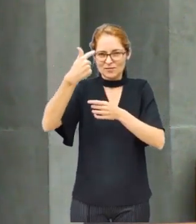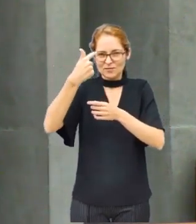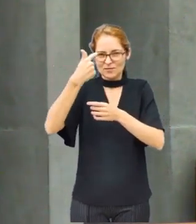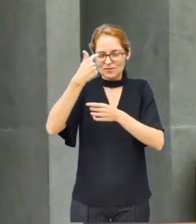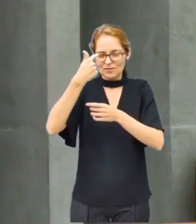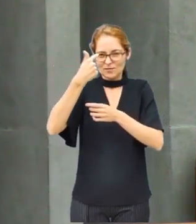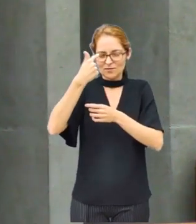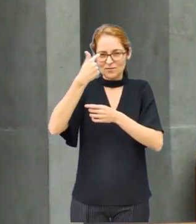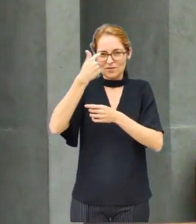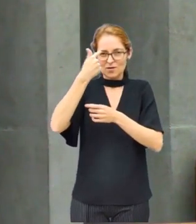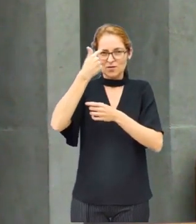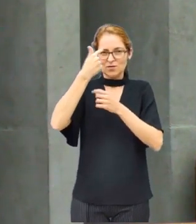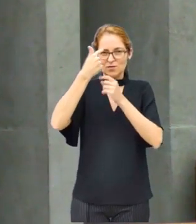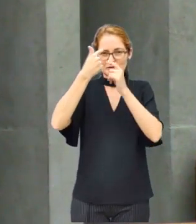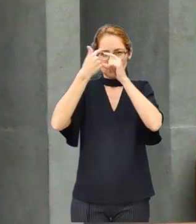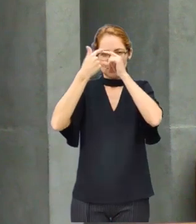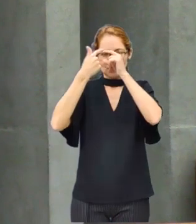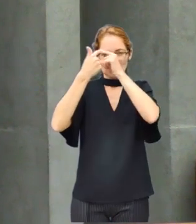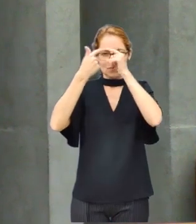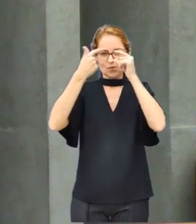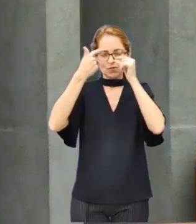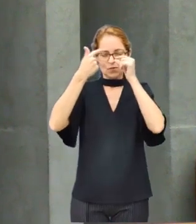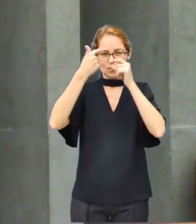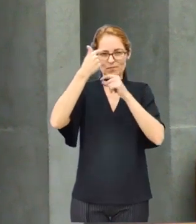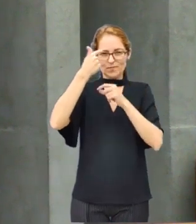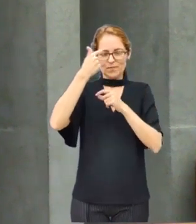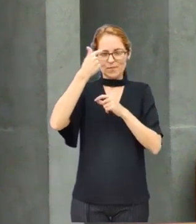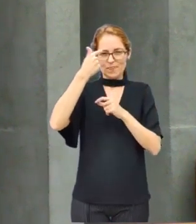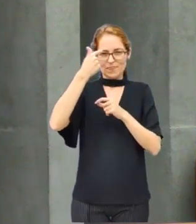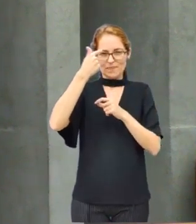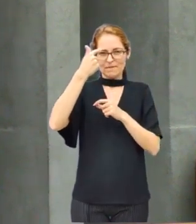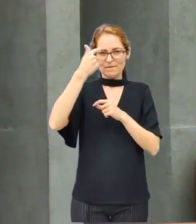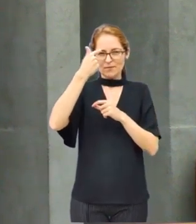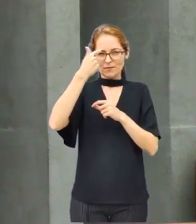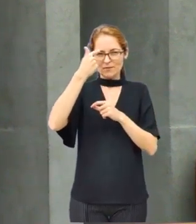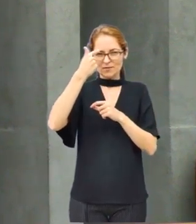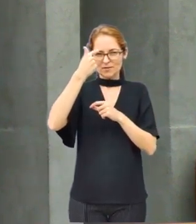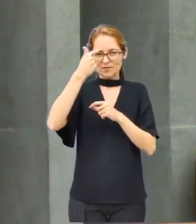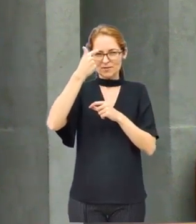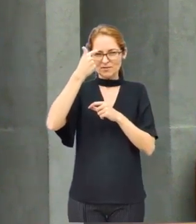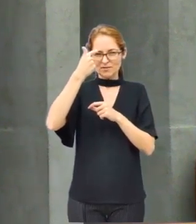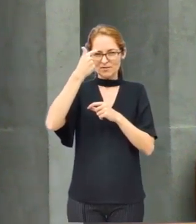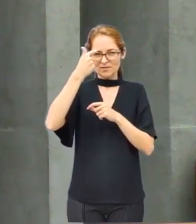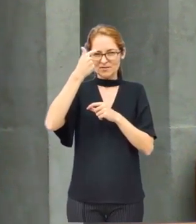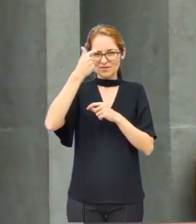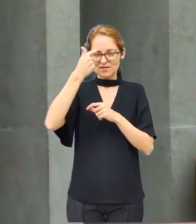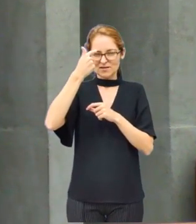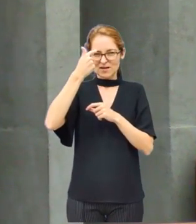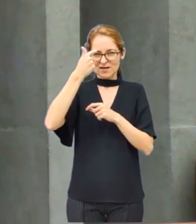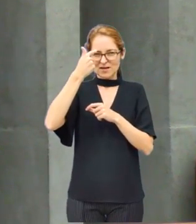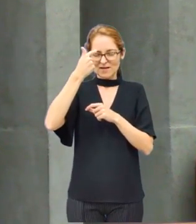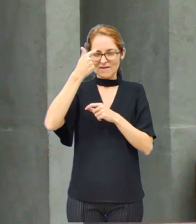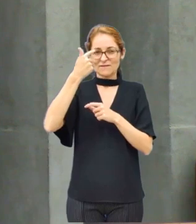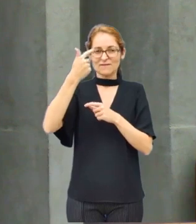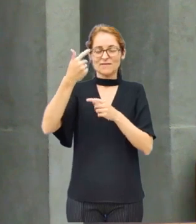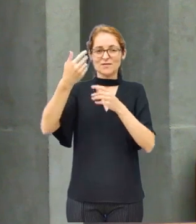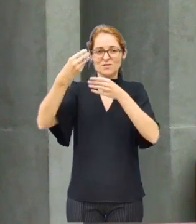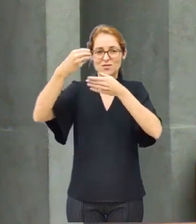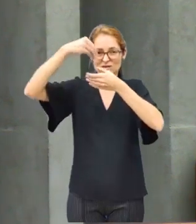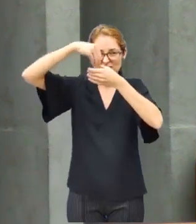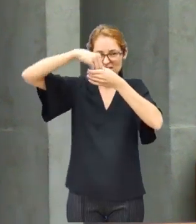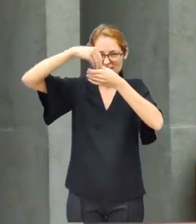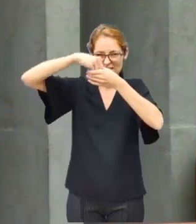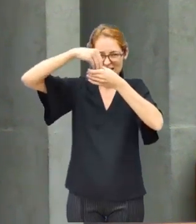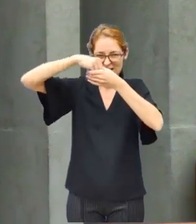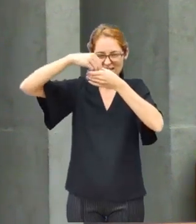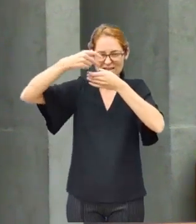de novo e focar ali o olho daquela pessoa. Mas ali no olho, ela começa a ver as questões